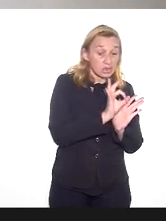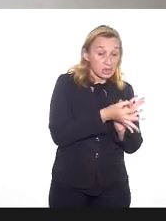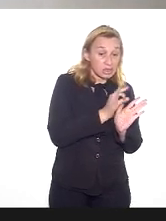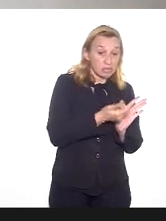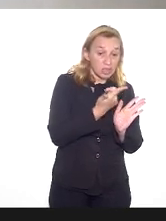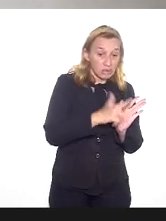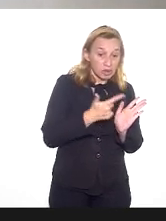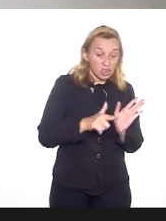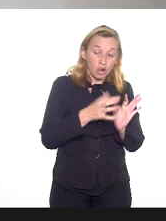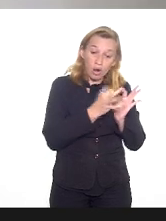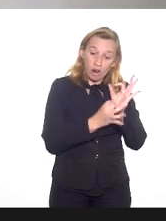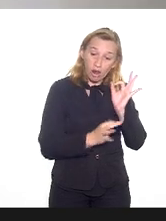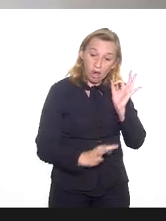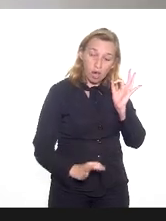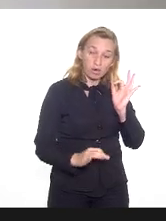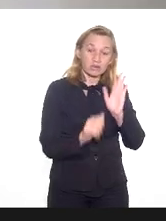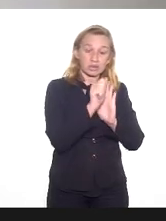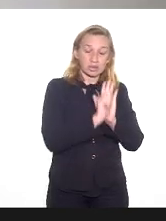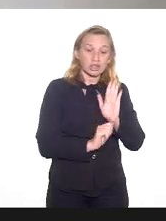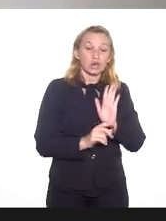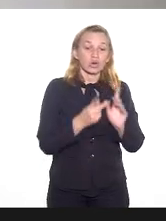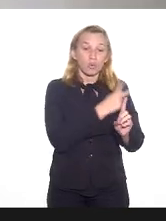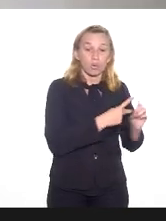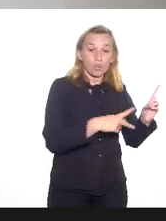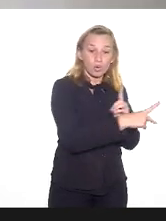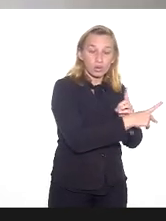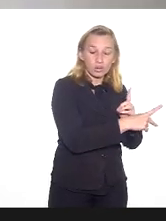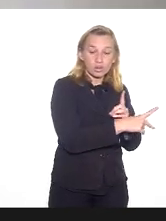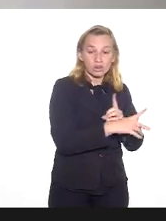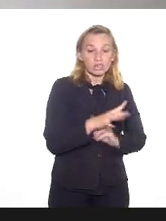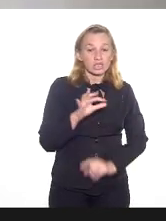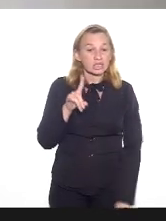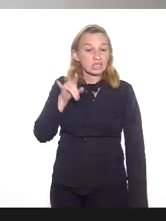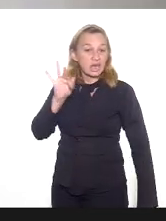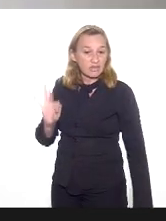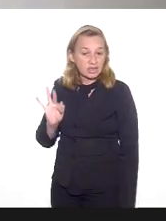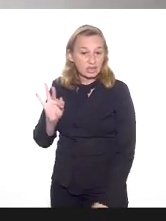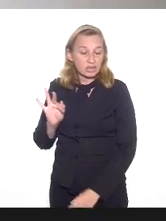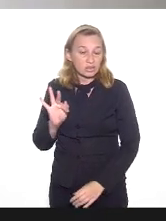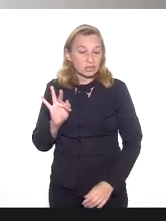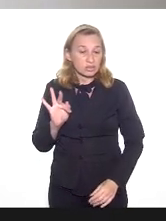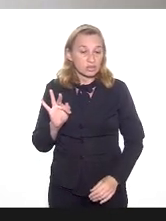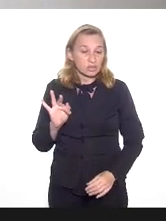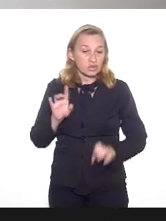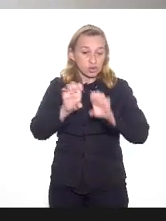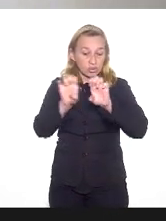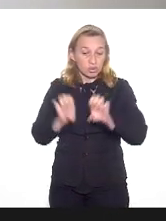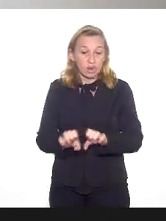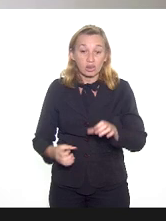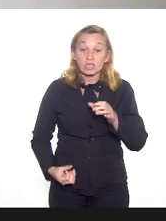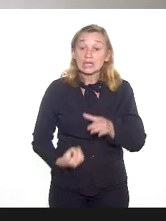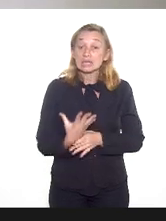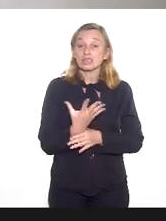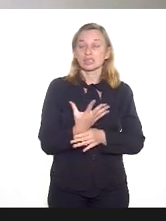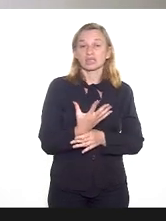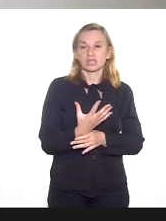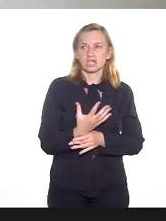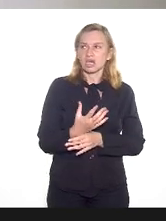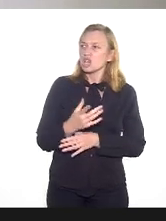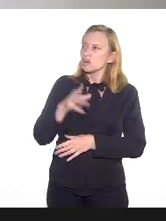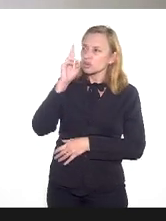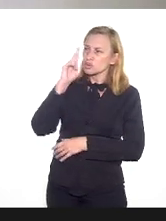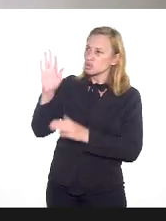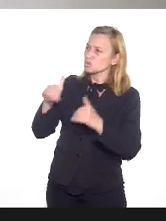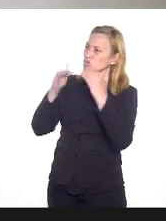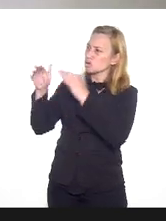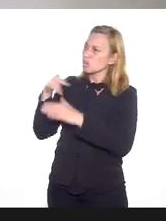todo o relatório. O Rio Previdência tem um déficit estrutural desde a sua criação. Está lá. Vossa Excelência falou que isso não estava reconhecido